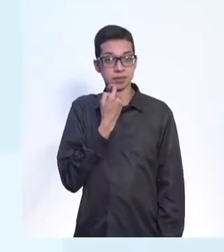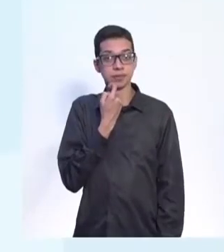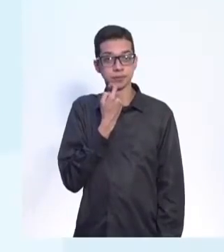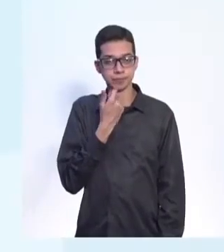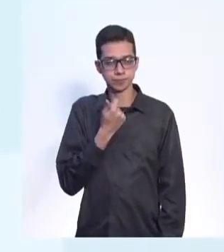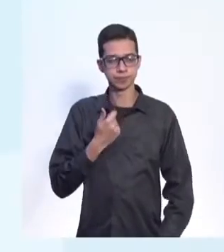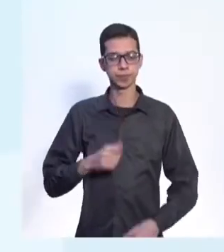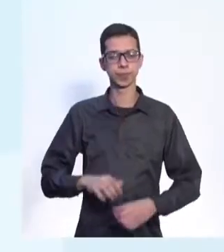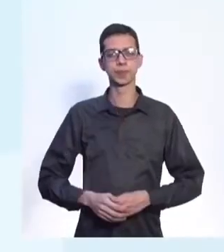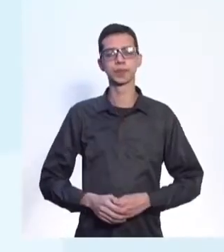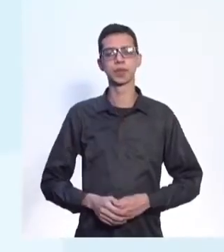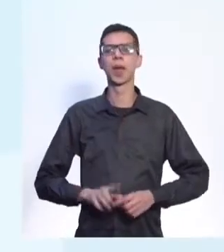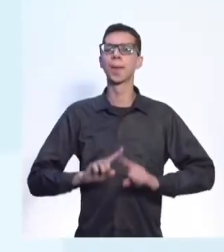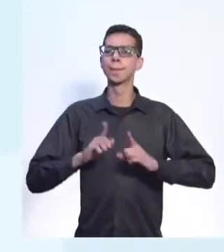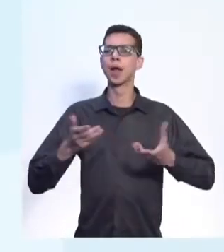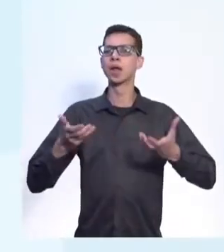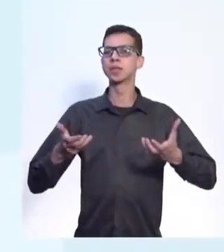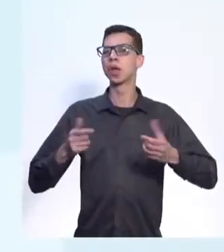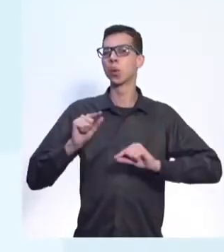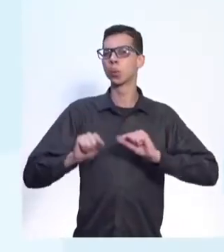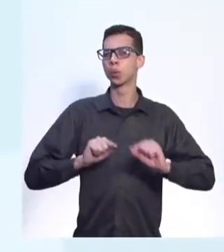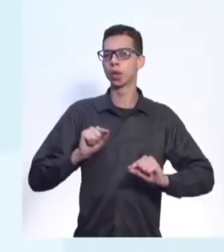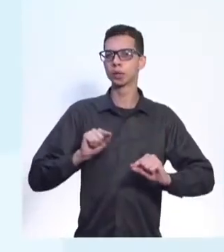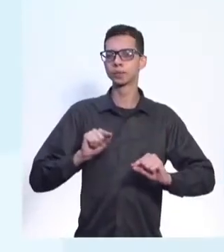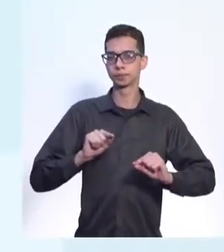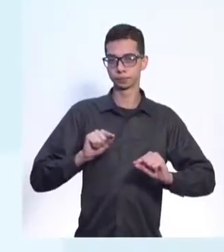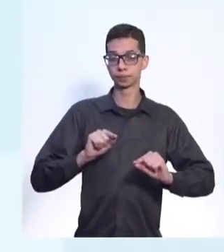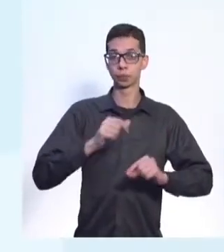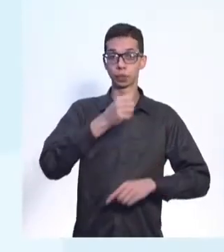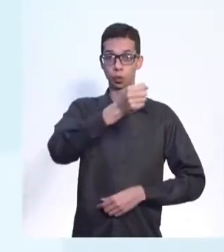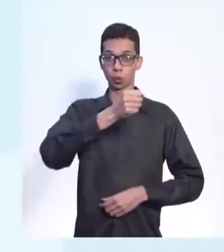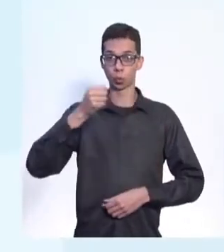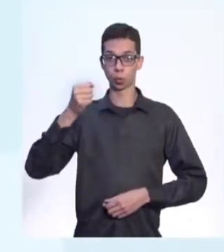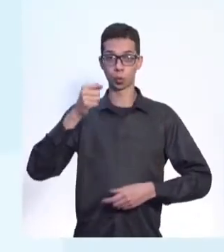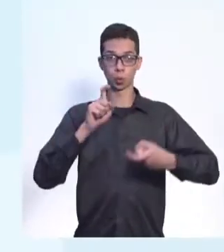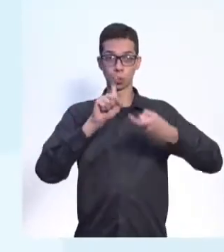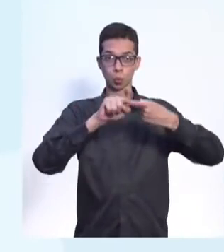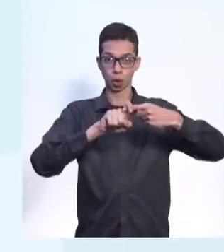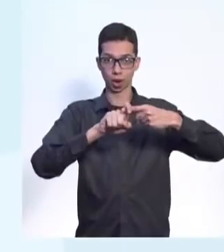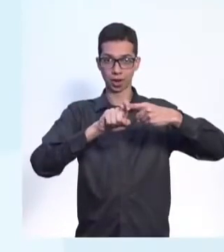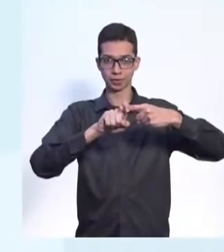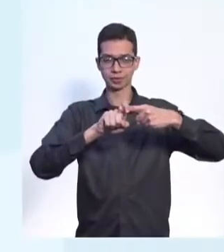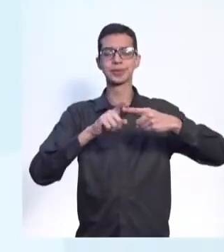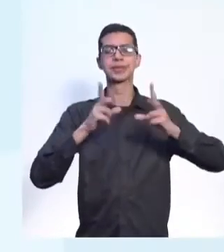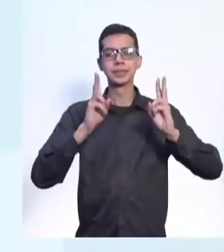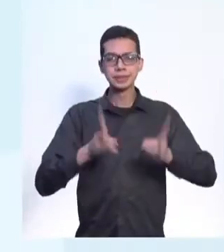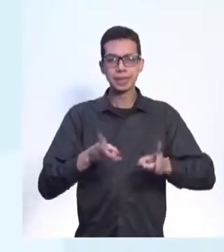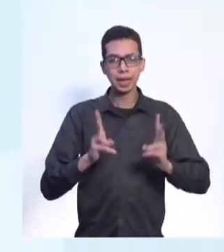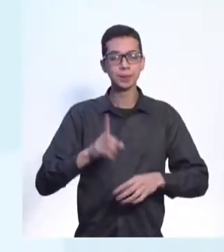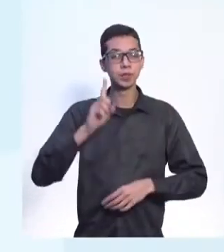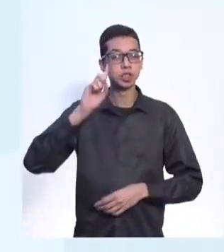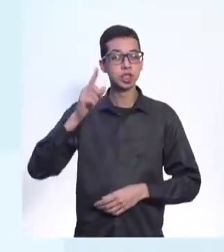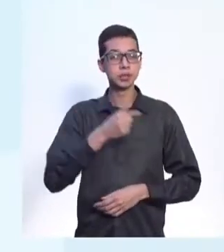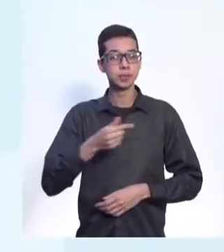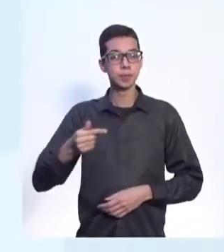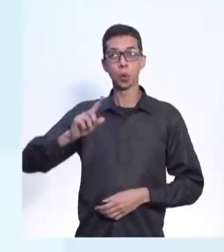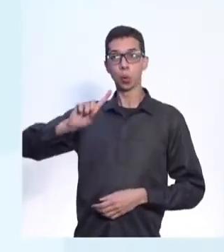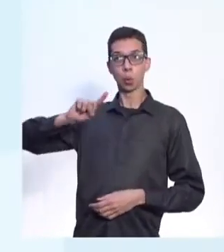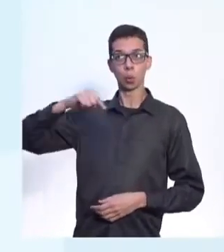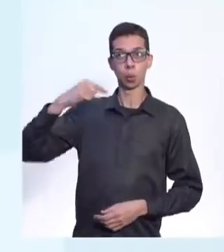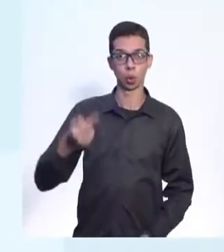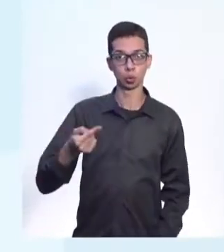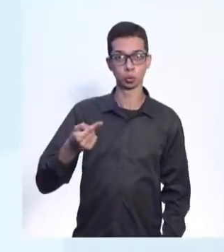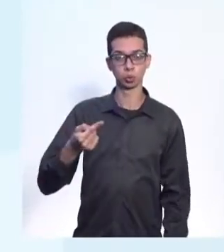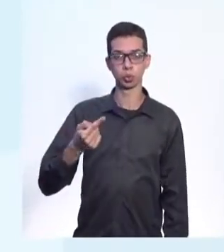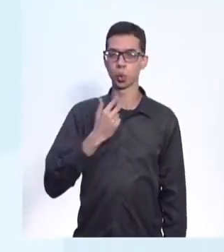quer organizar seu guarda-roupa de forma que no mesmo dia da semana, na próxima semana, ela